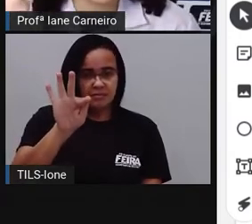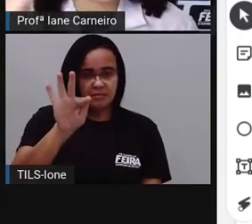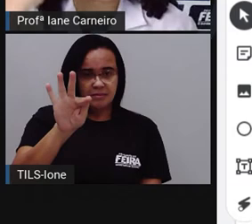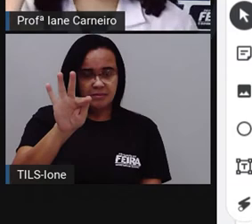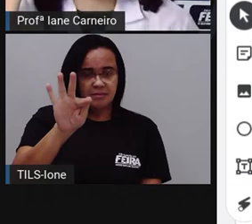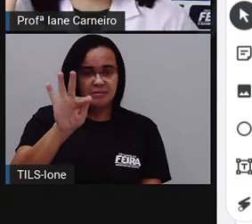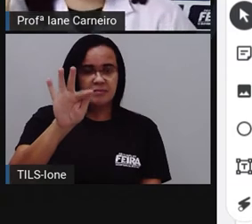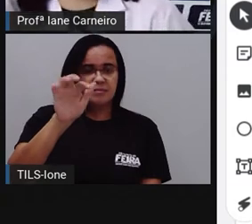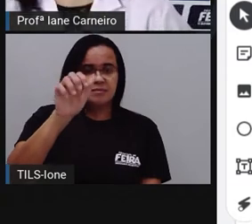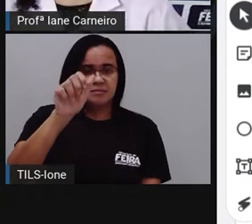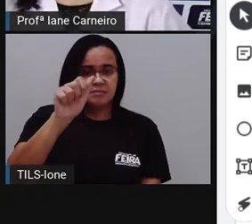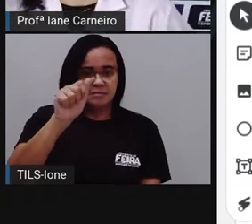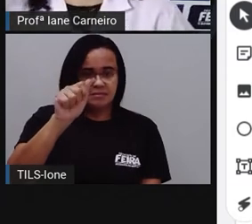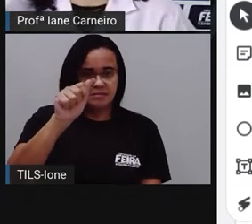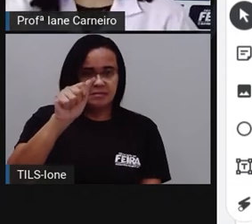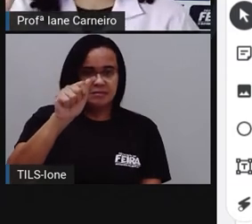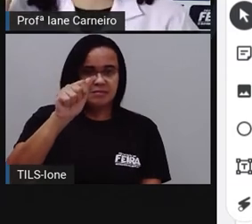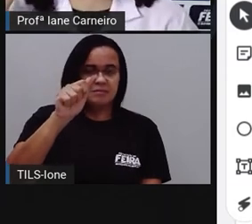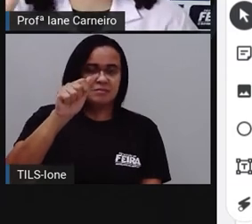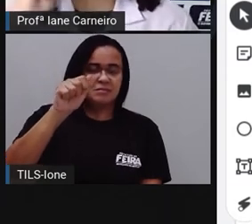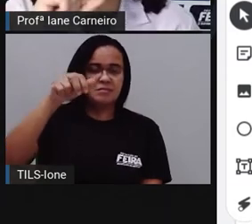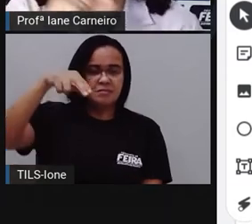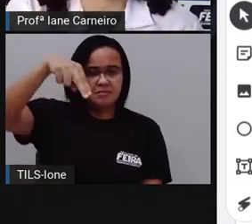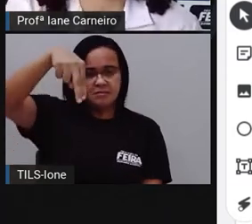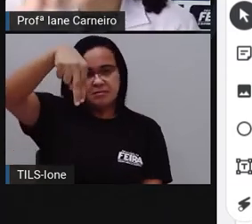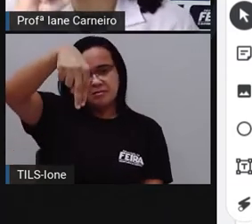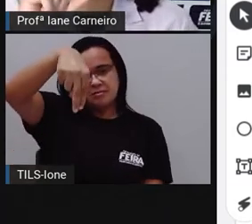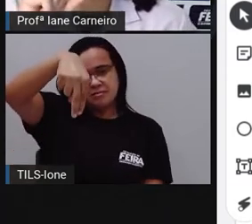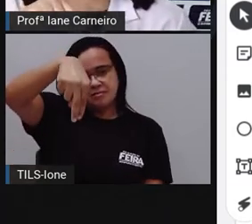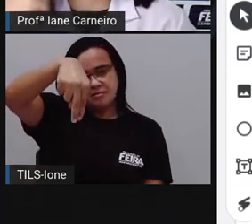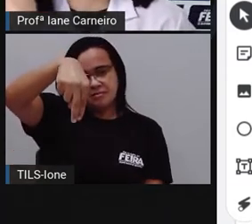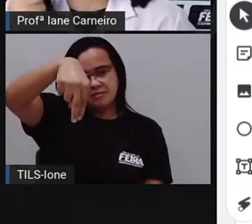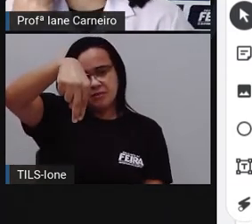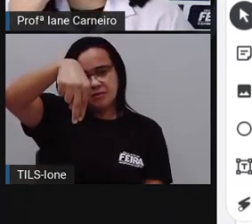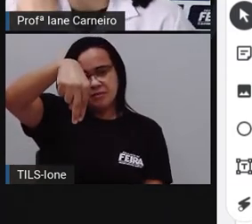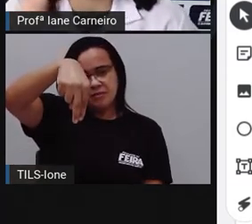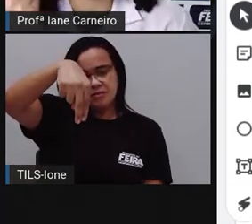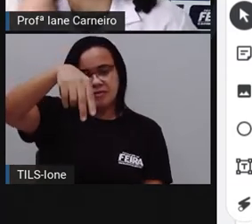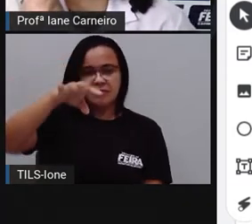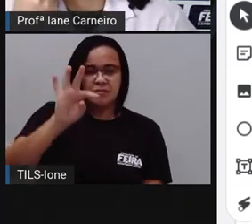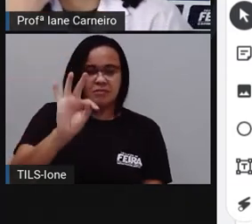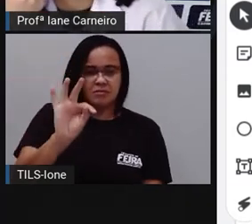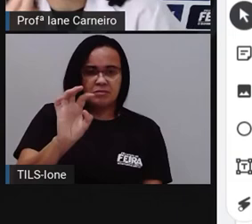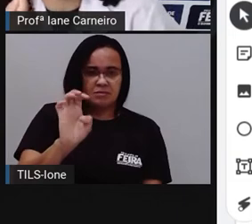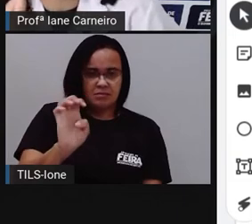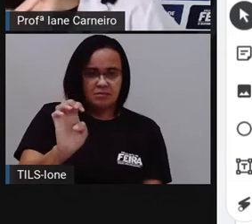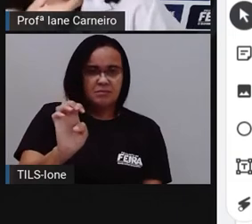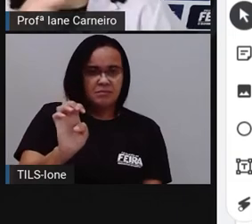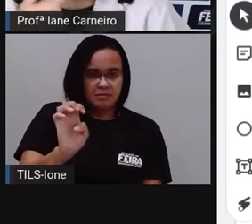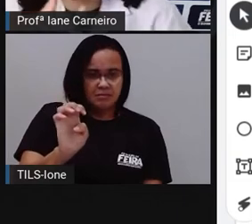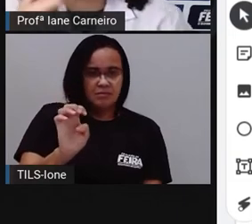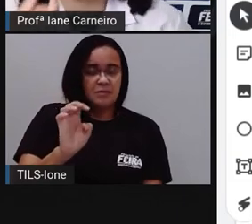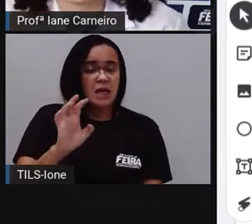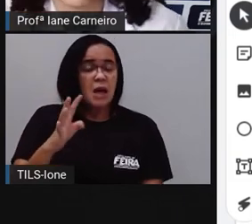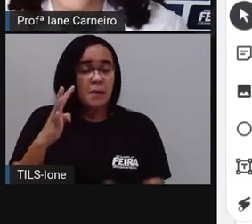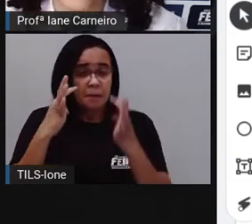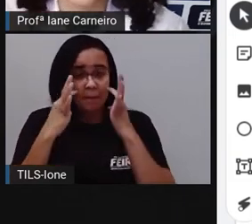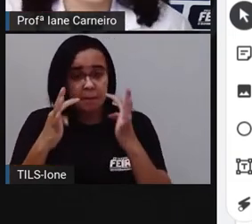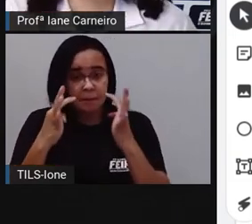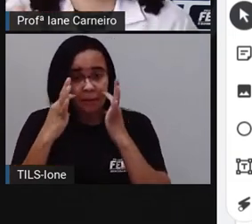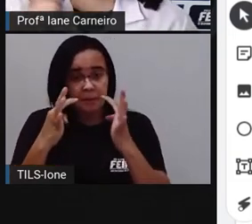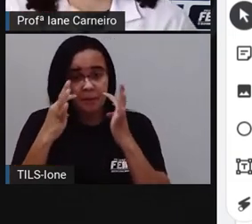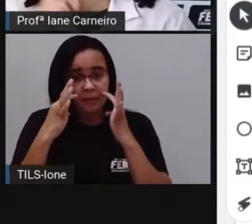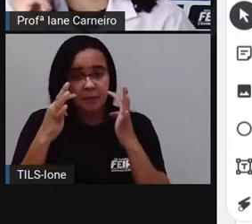for escrever, você tem que ler, né? E refletir se o que você está escrevendo. Às vezes, a gente escreve como a gente fala, né? A pronúncia que a gente